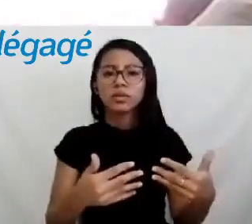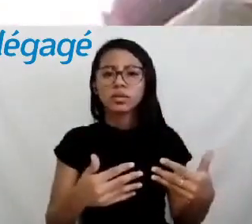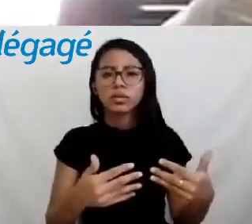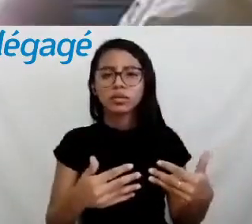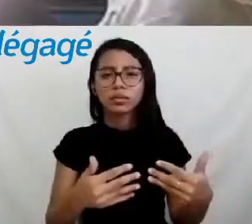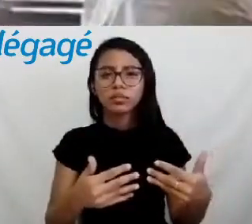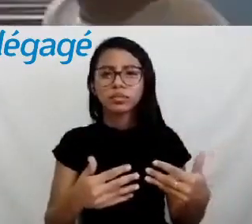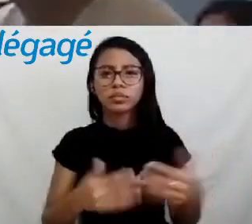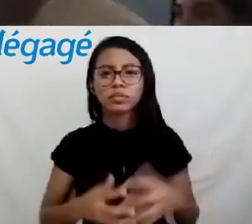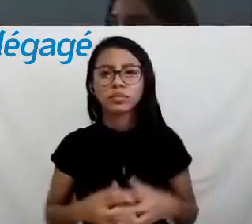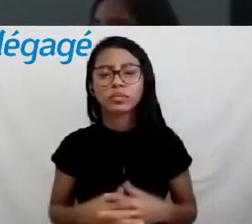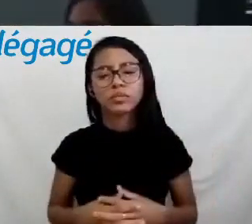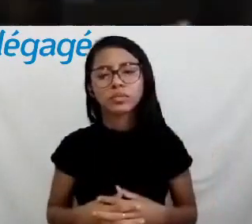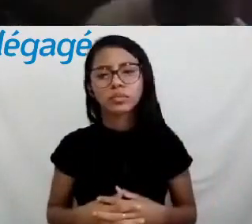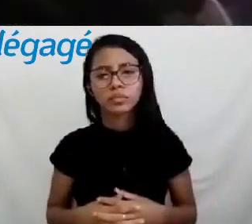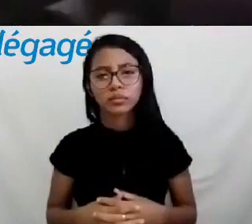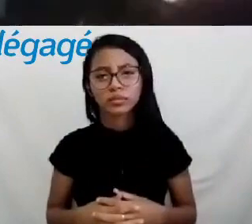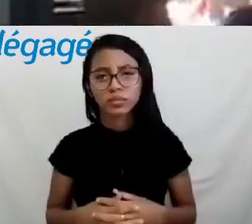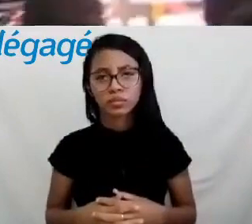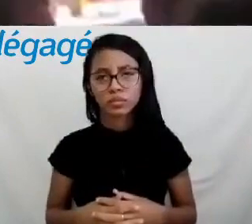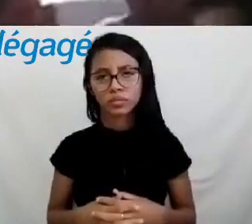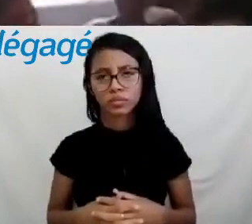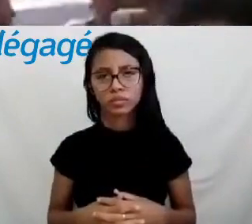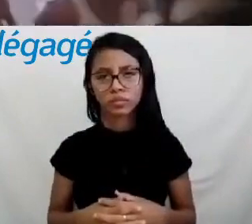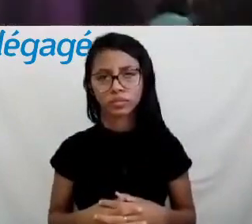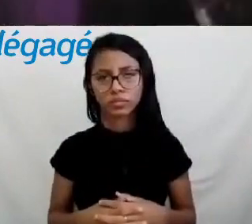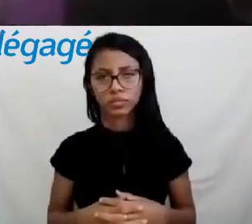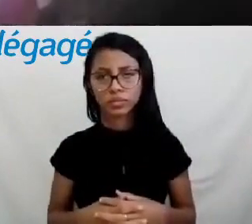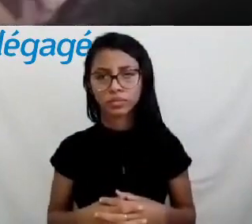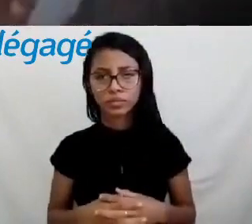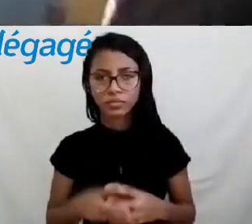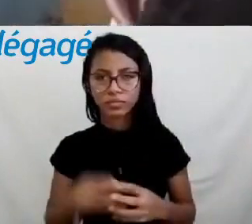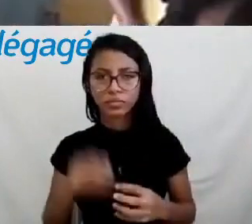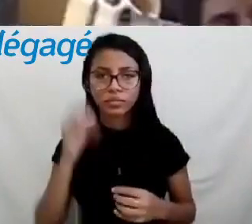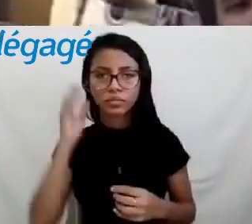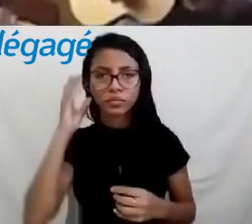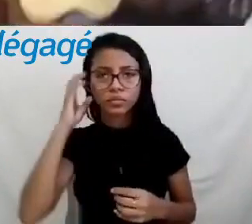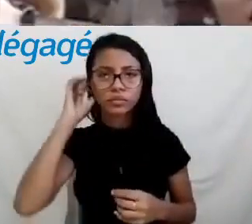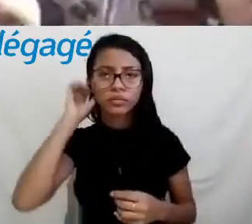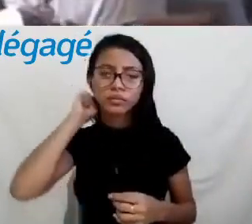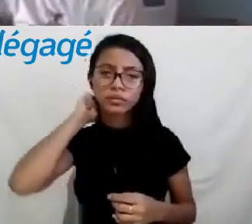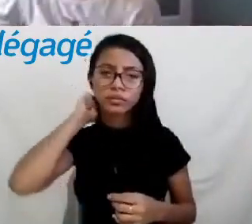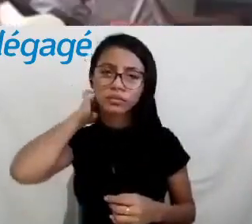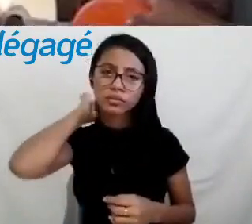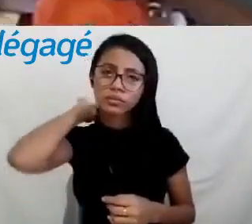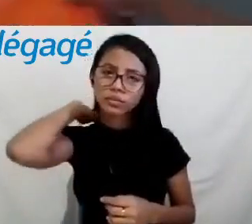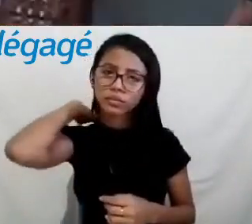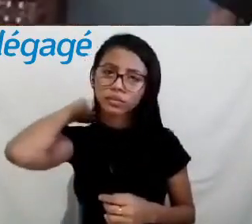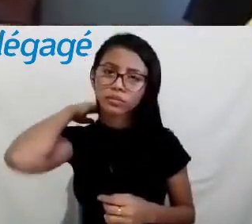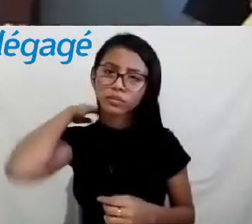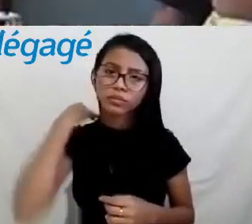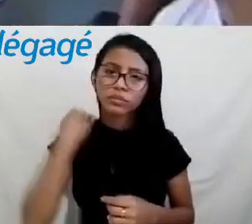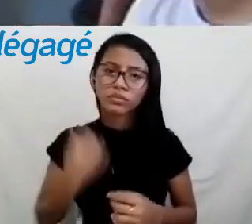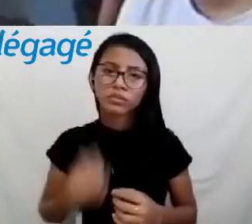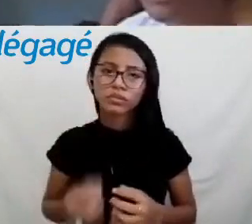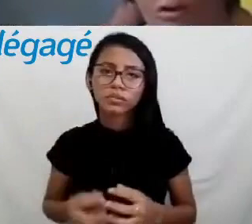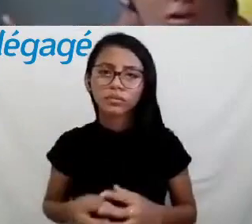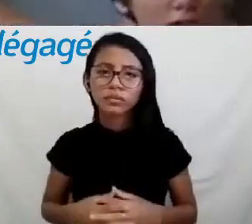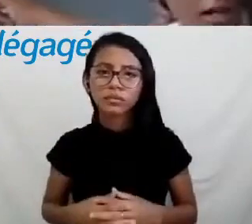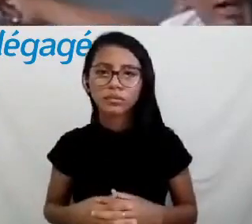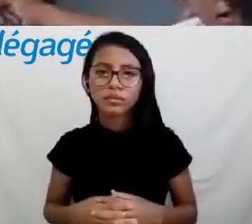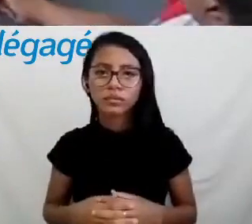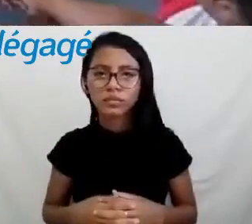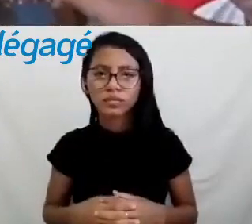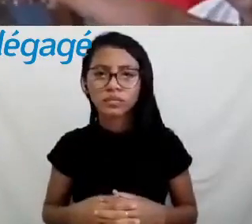Então, aí tinha maneiras de fazer registros objetivos, né? Eu tirei o violão, eu cantei uma